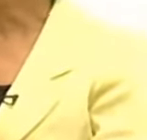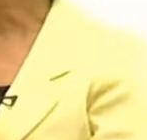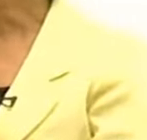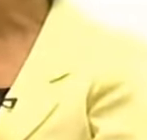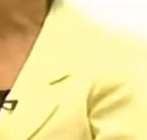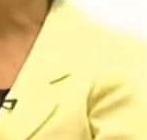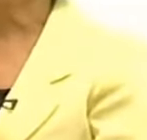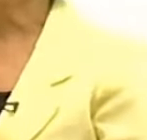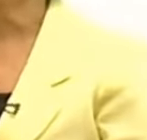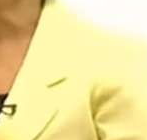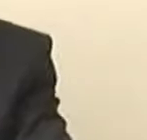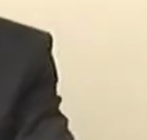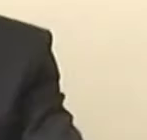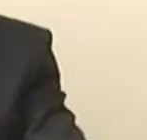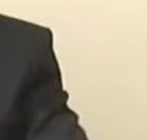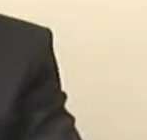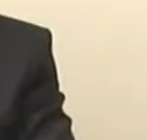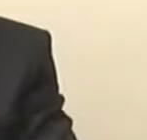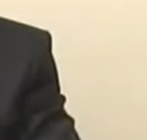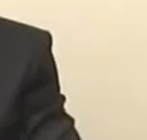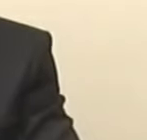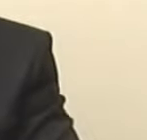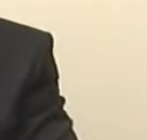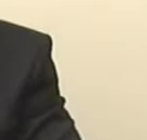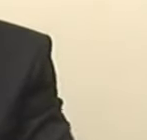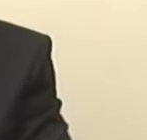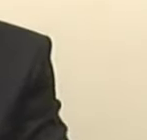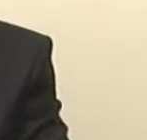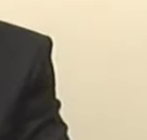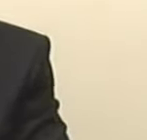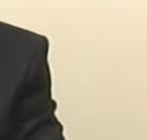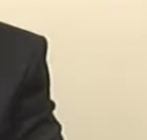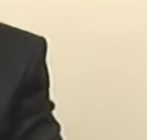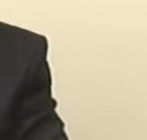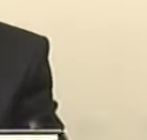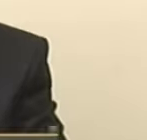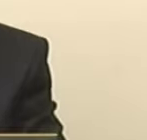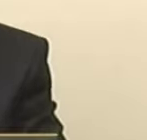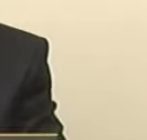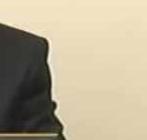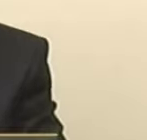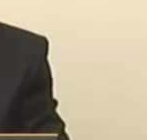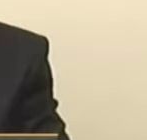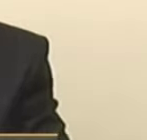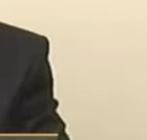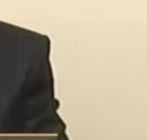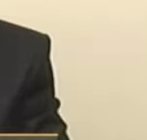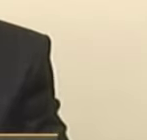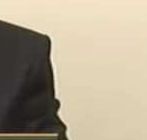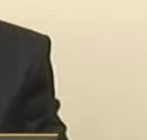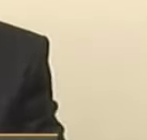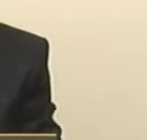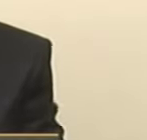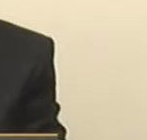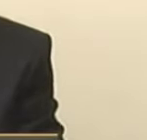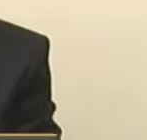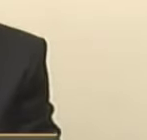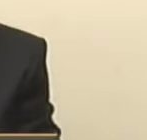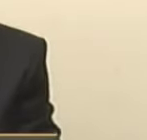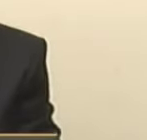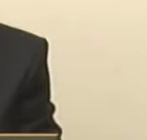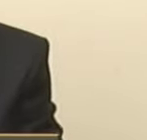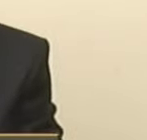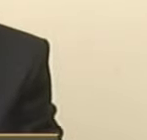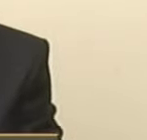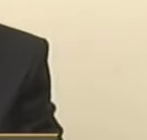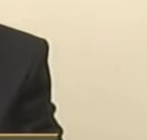que avaliação o senhor faz desses 100 primeiros dias? Cláudia, de que a gente está trabalhando muito, eu tenho trabalhado em média 15,